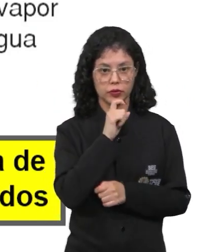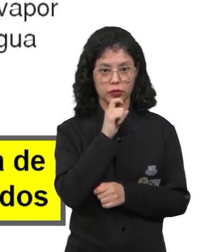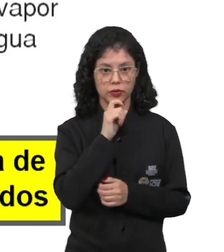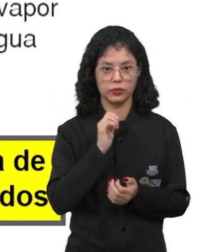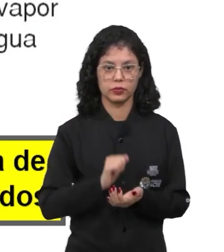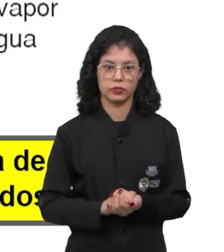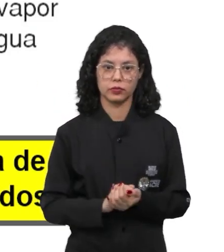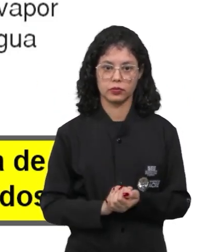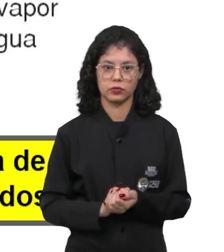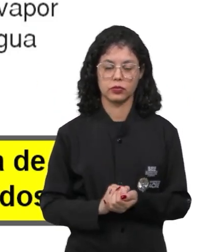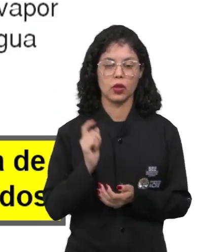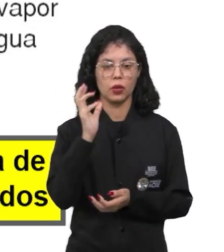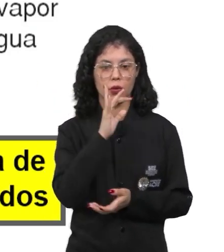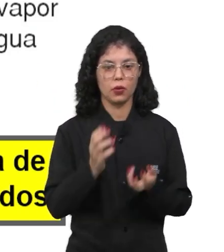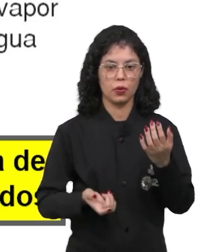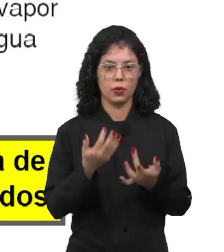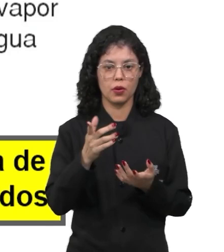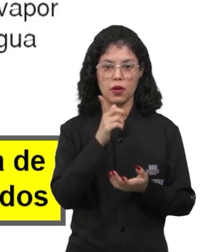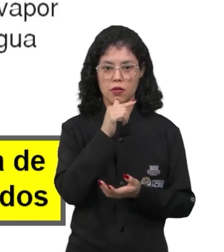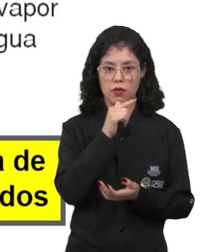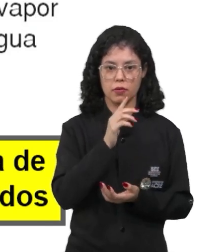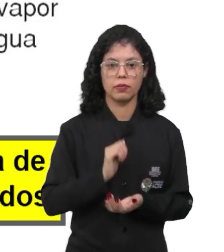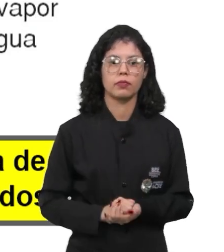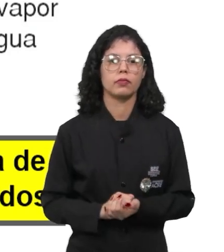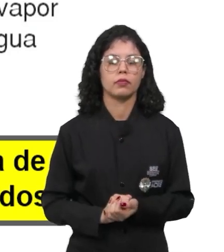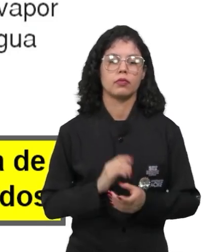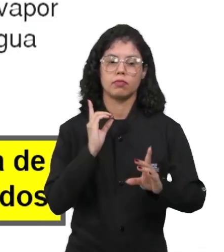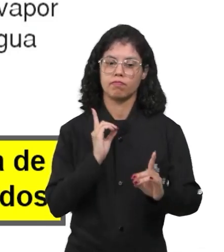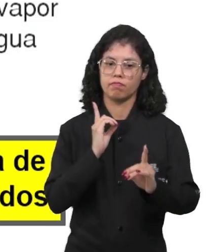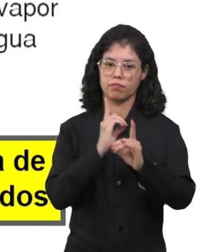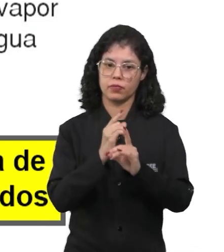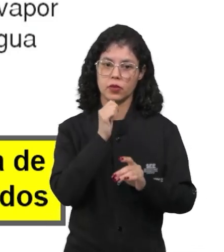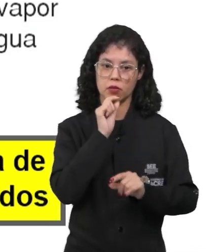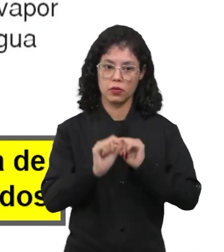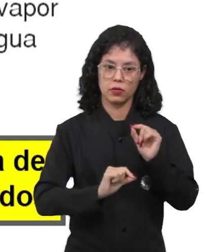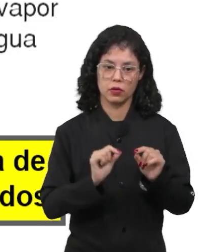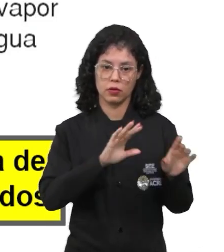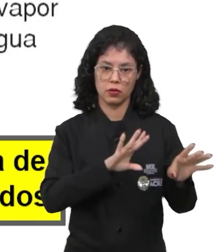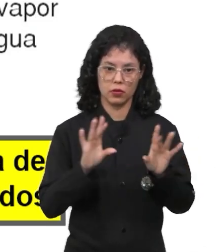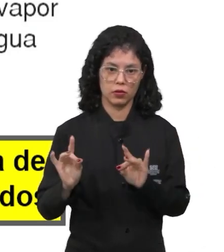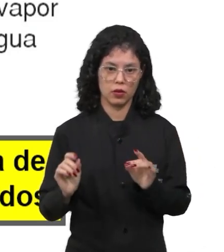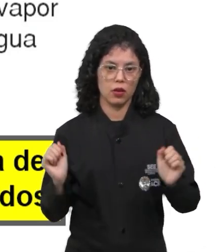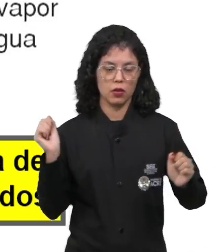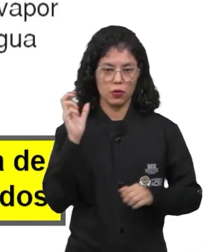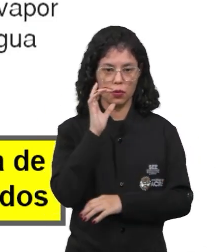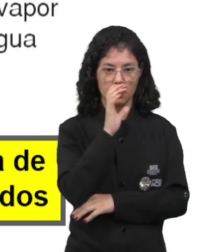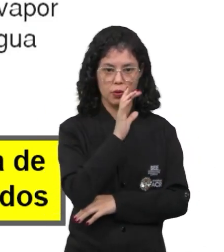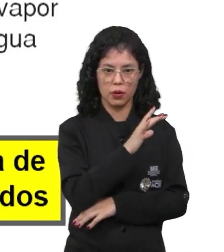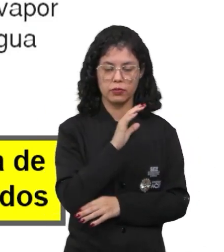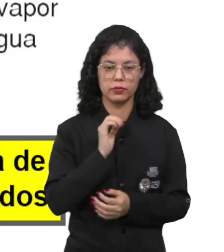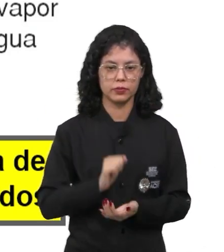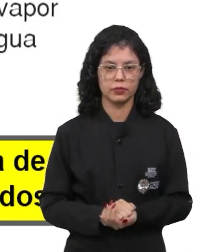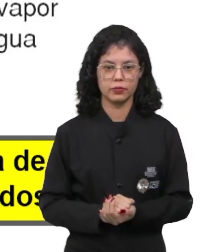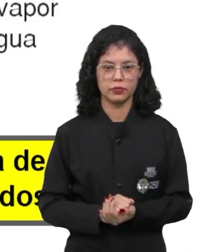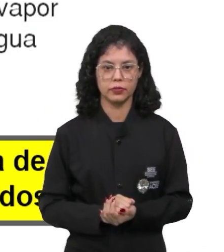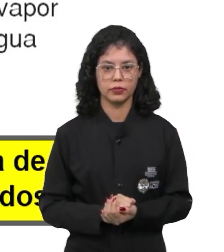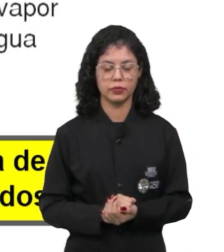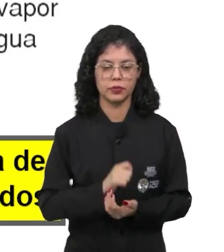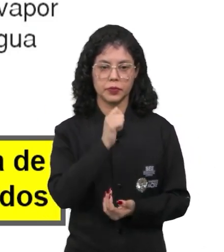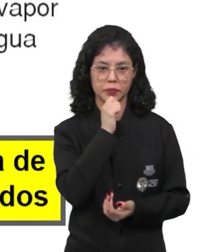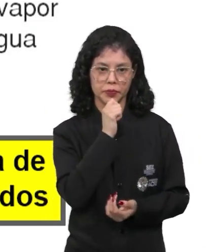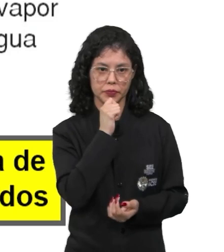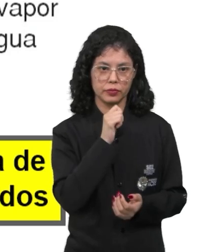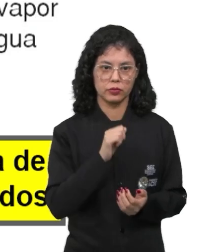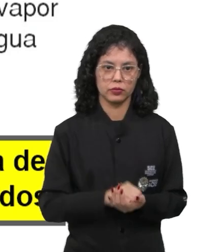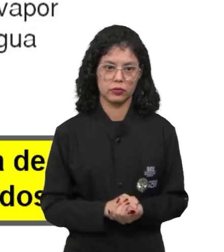para condensar ali os vapores da água. E descobriram, né, através ali do aquecimento, essa água acumulada,